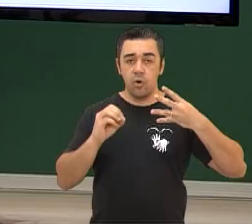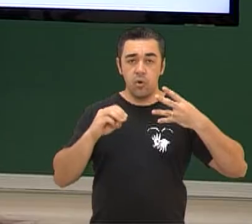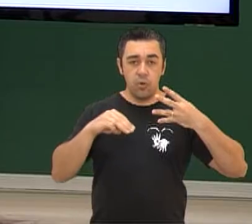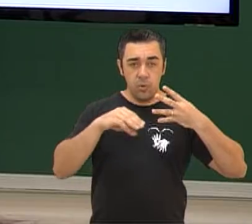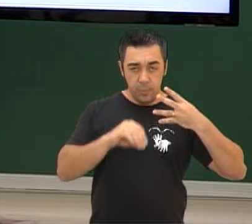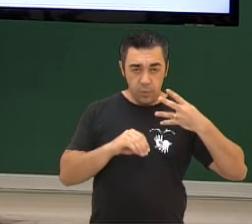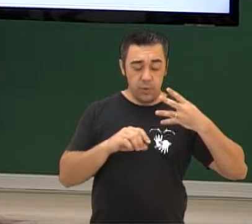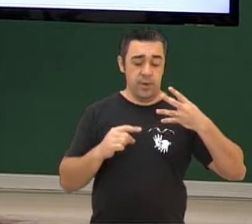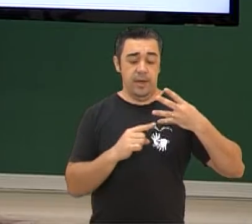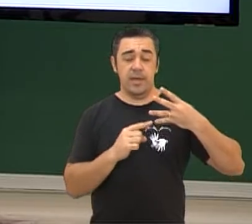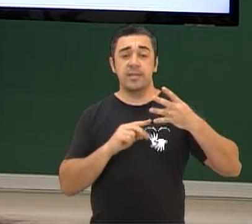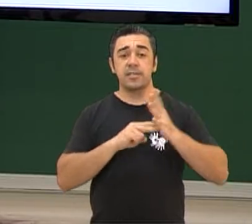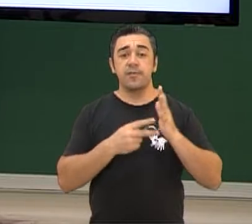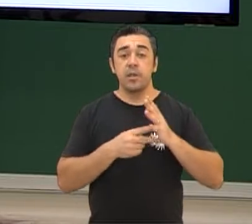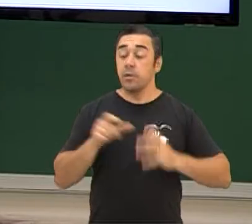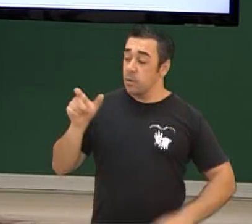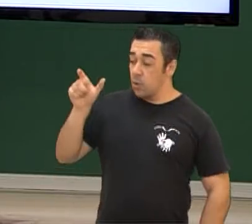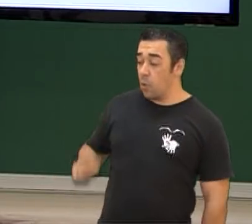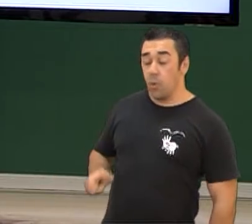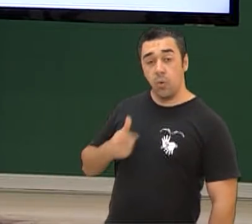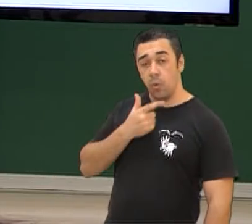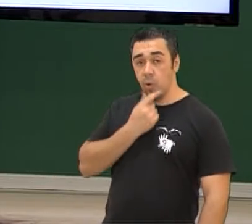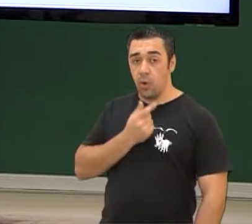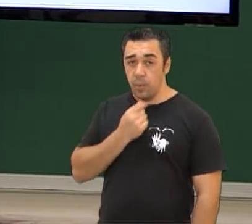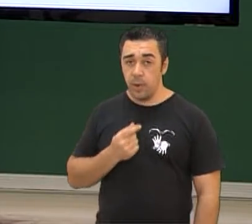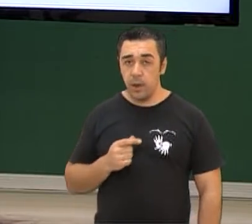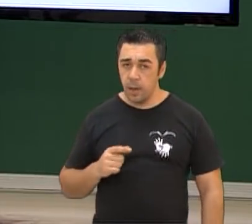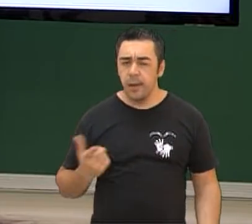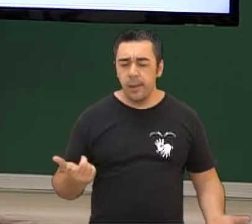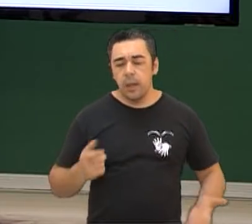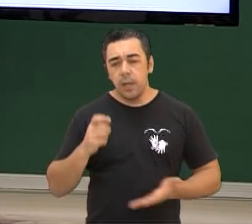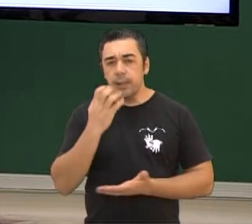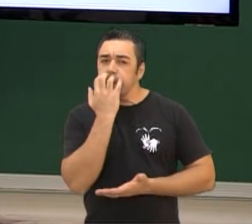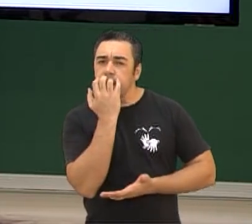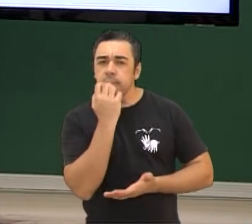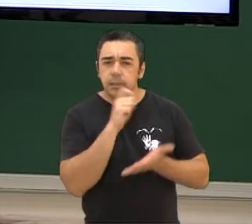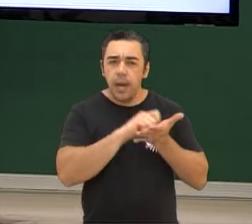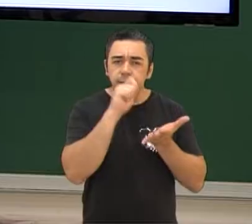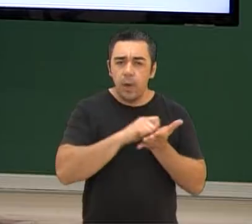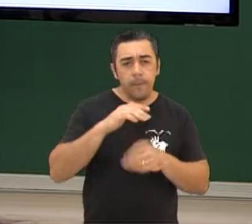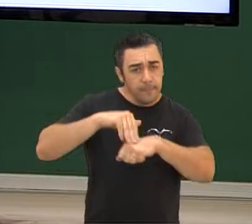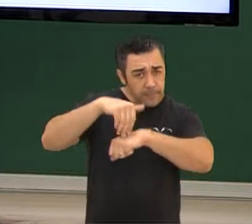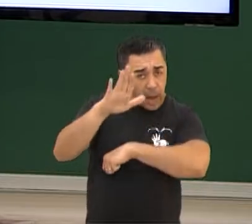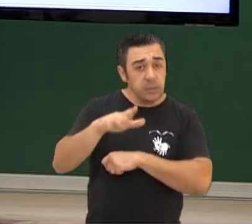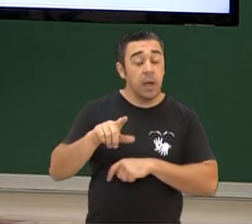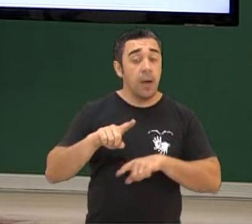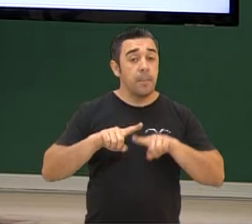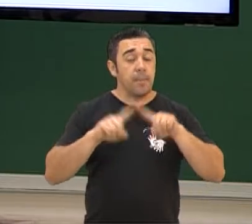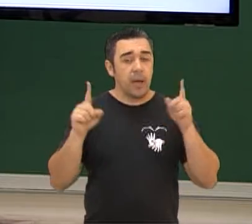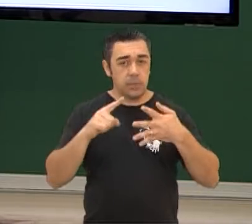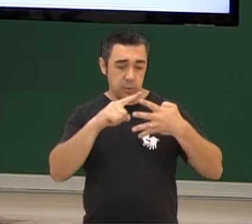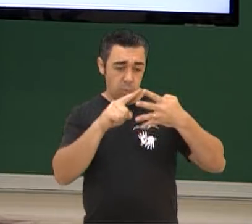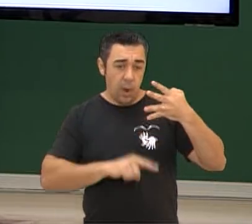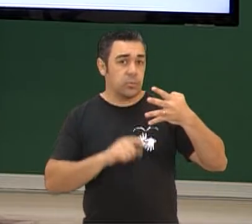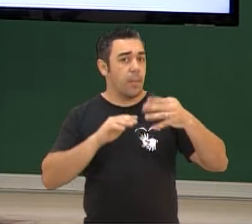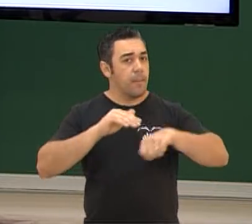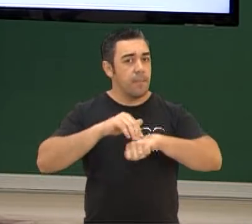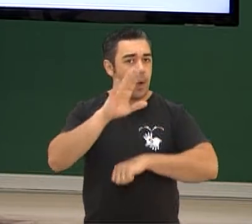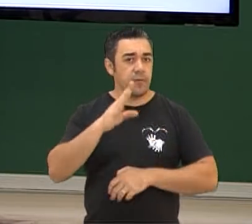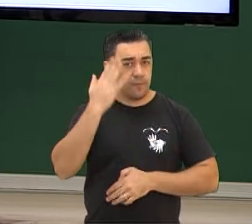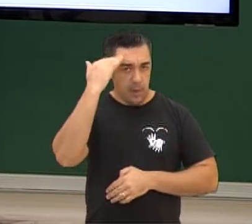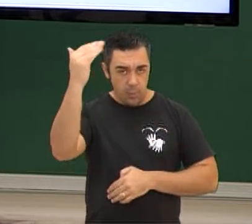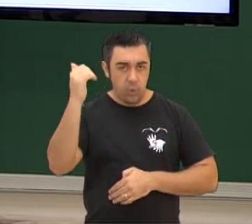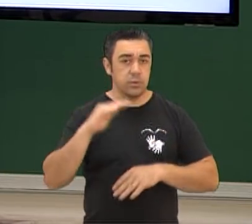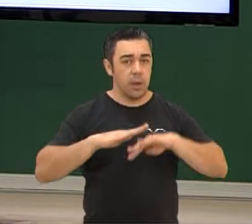o homem, tá? E Nietzsche escreveu outras obras também, mas enquanto as mais interessantes, mais citadas em vestibulares, no Enem também,